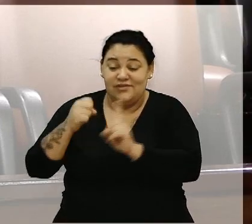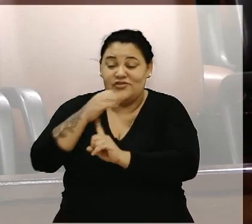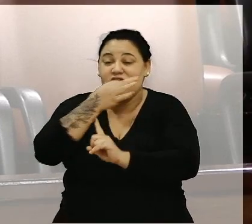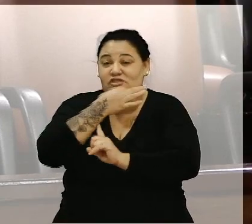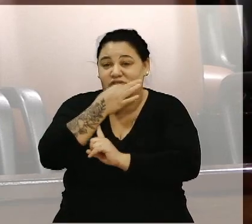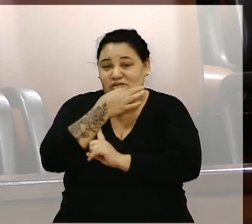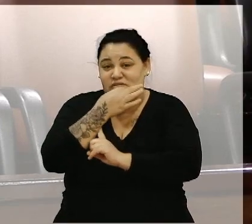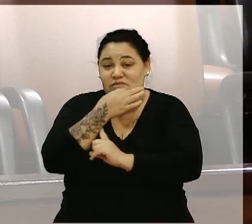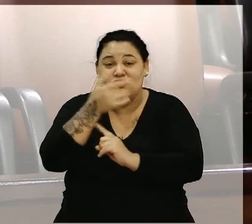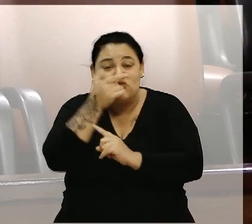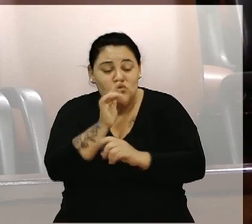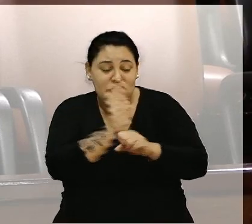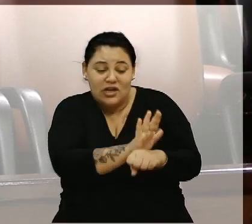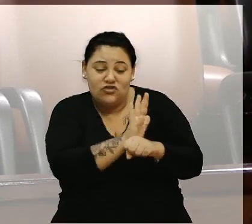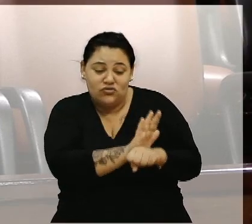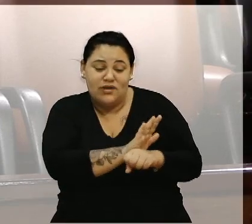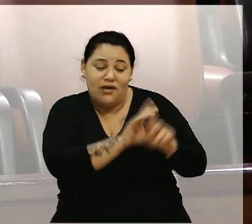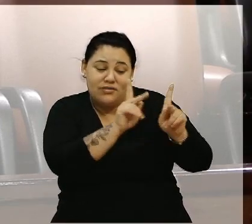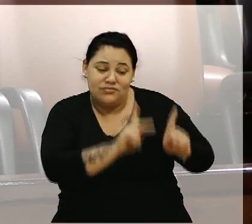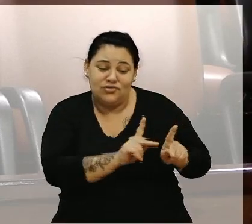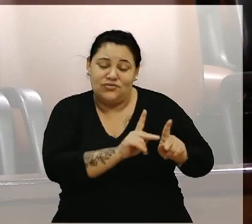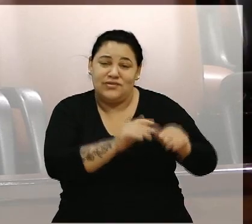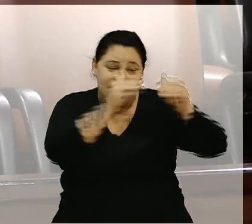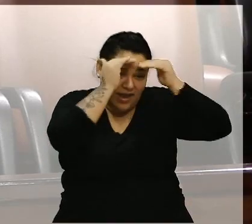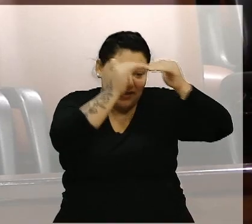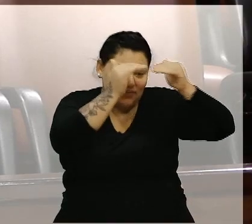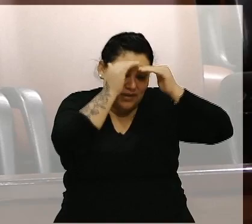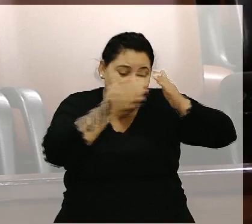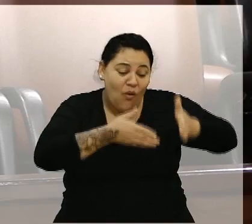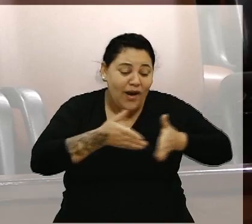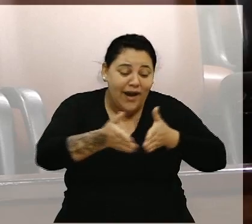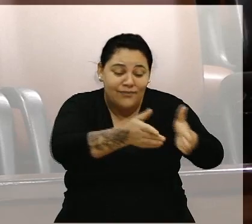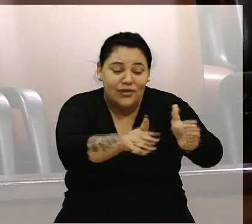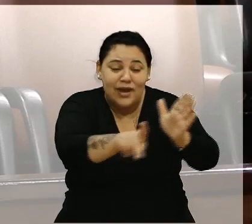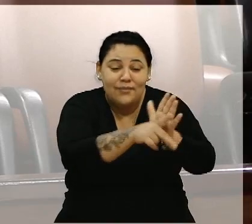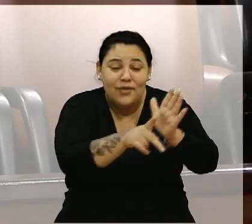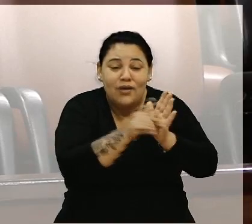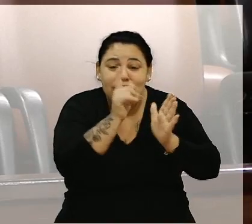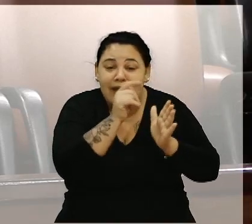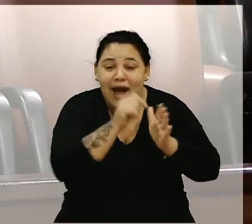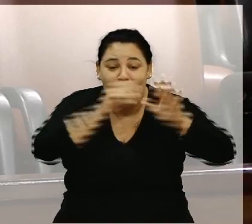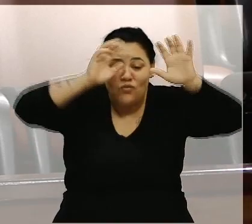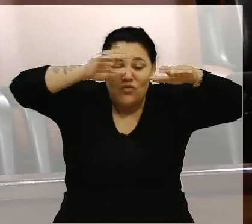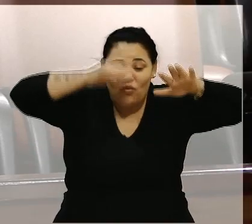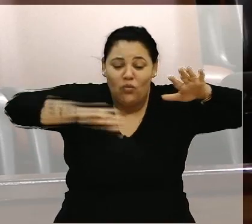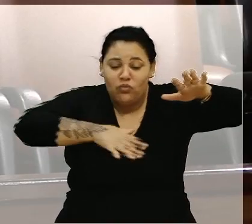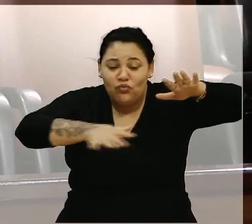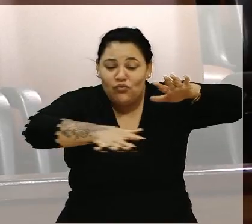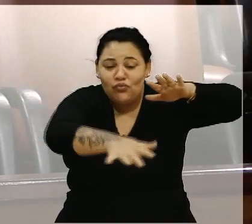educar essas pessoas a respeitar os caminhos das águas. Tantas pessoas que ficaram